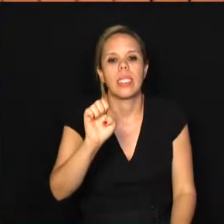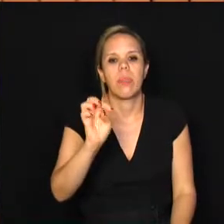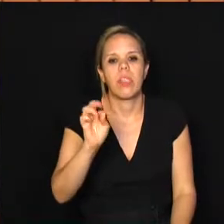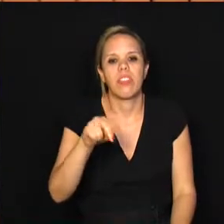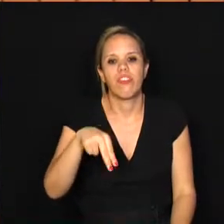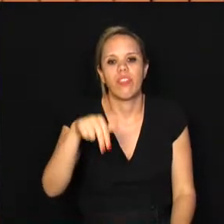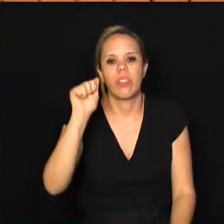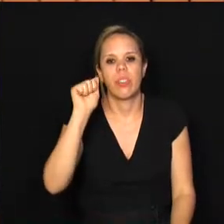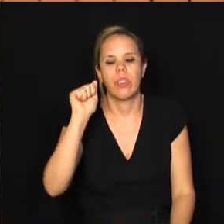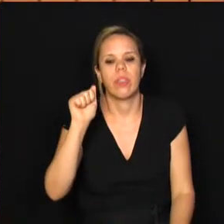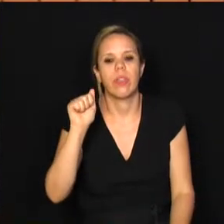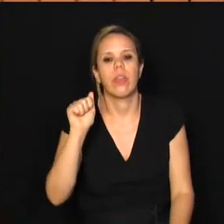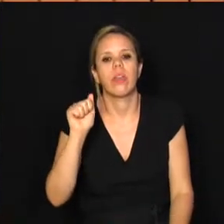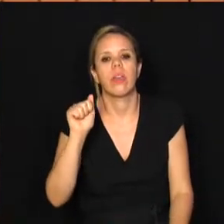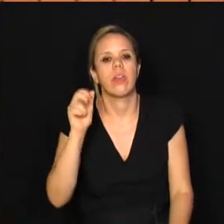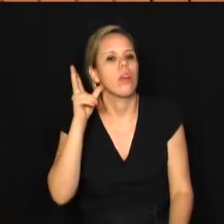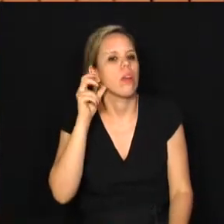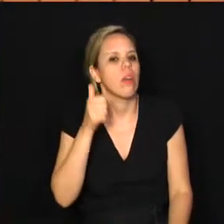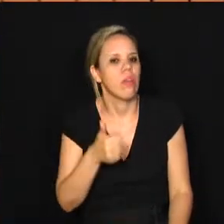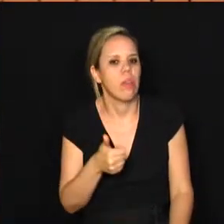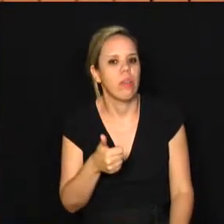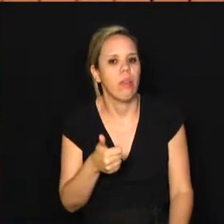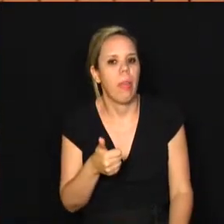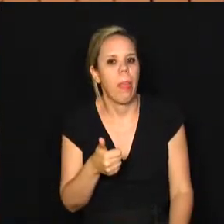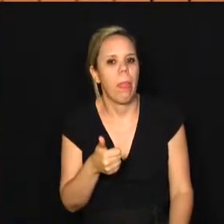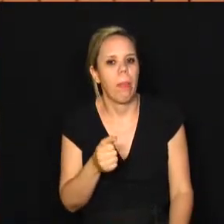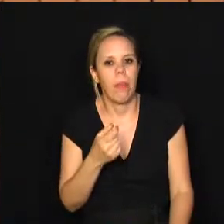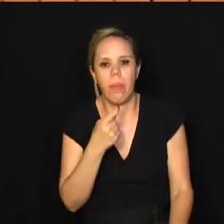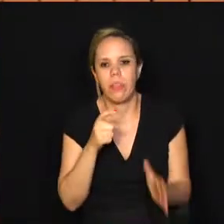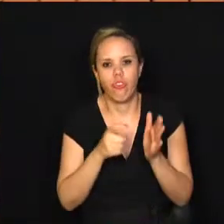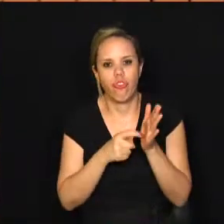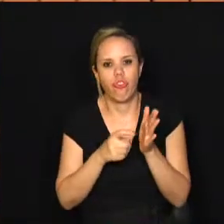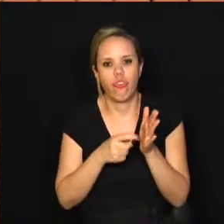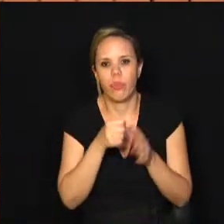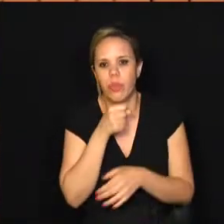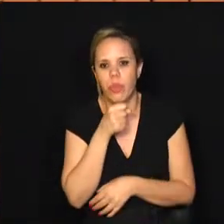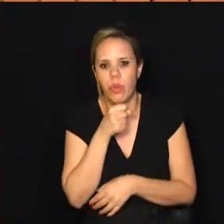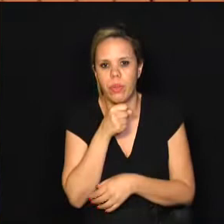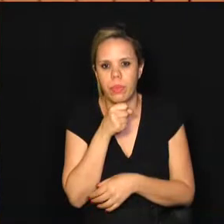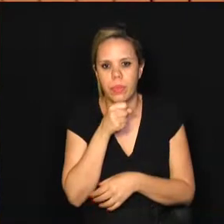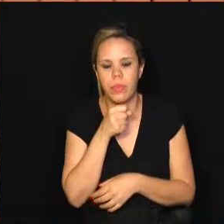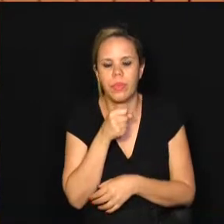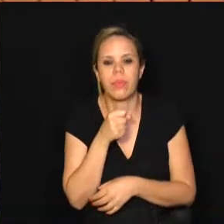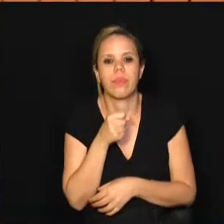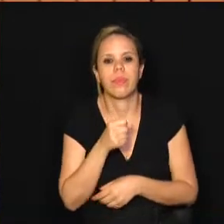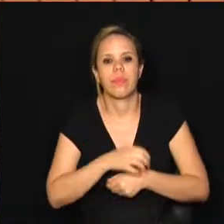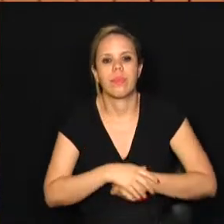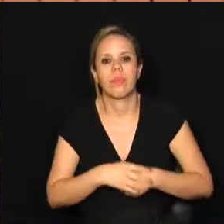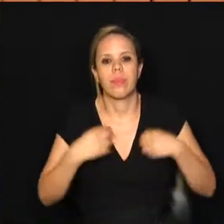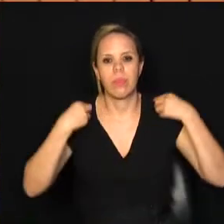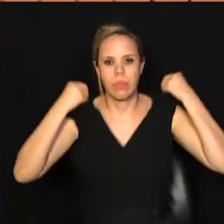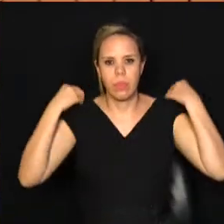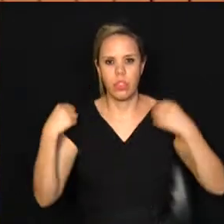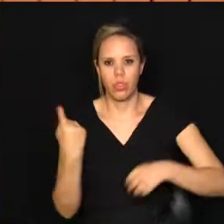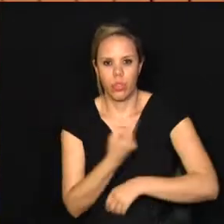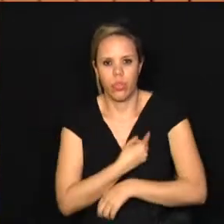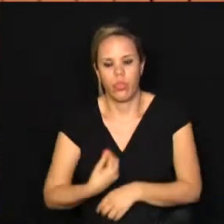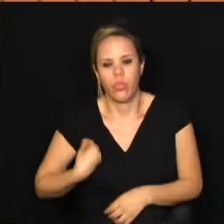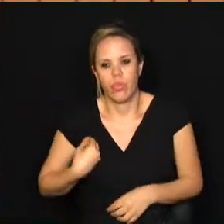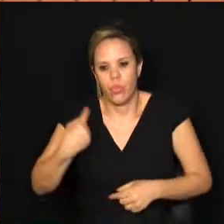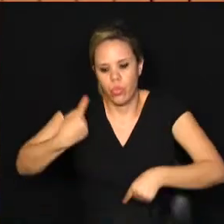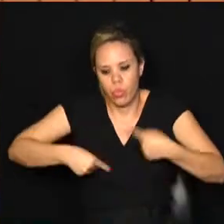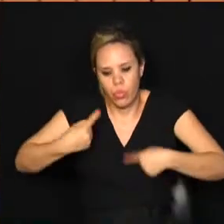Dona Sebastiana, está nos ouvindo? Pode ligar o microfone. Nós, dona Sebastiana, nós estamos aqui